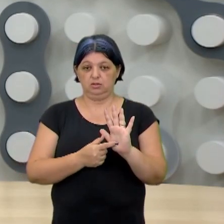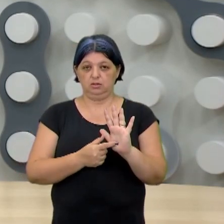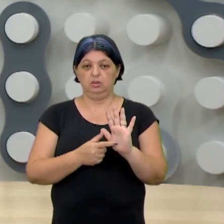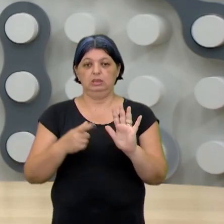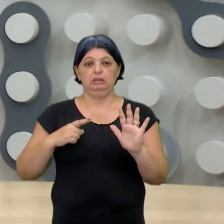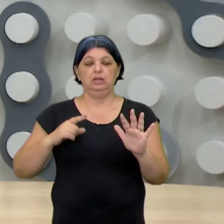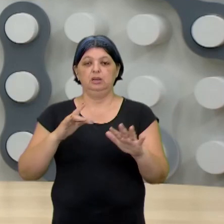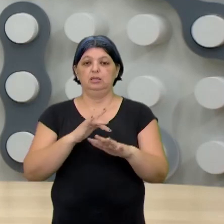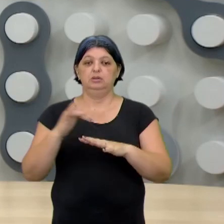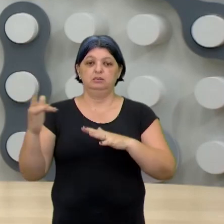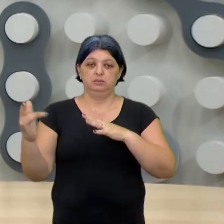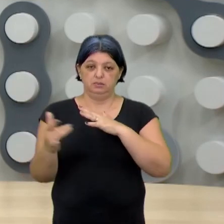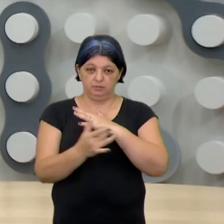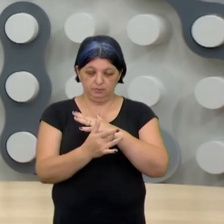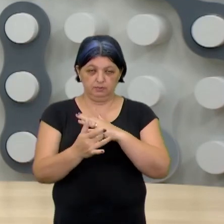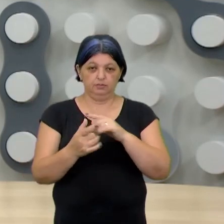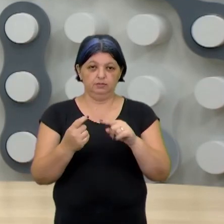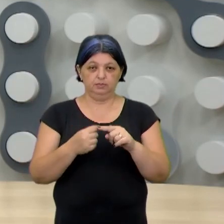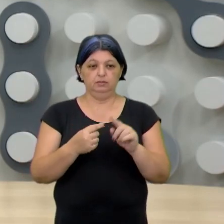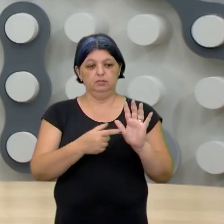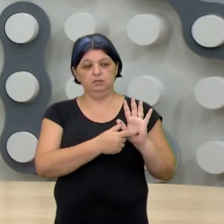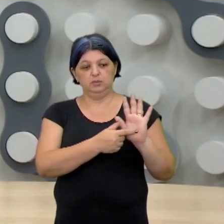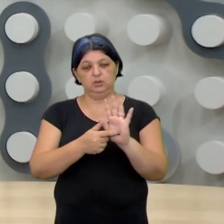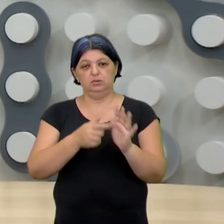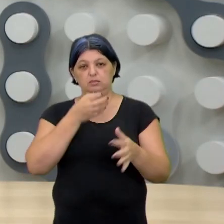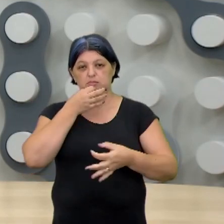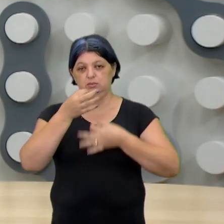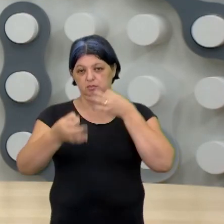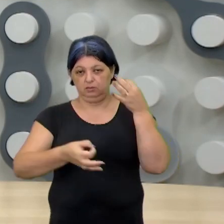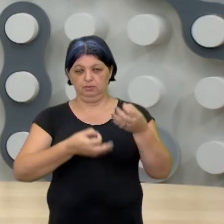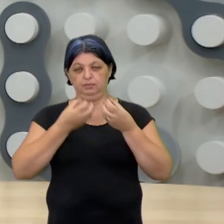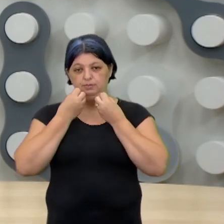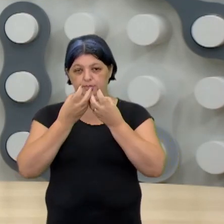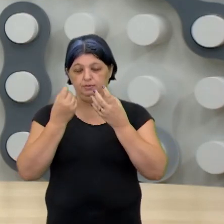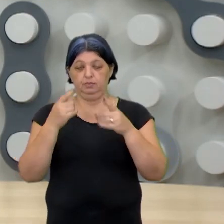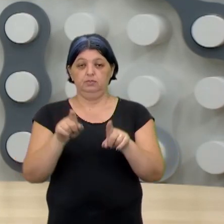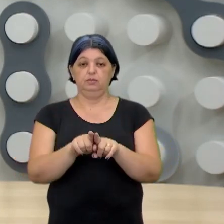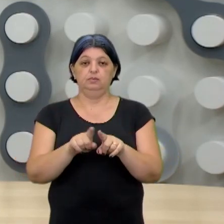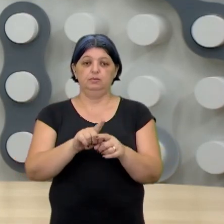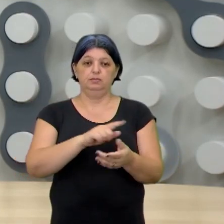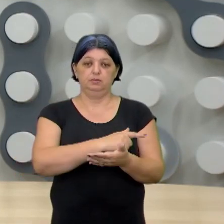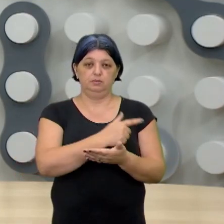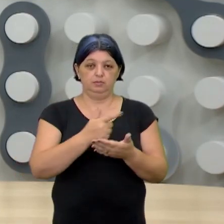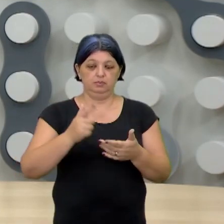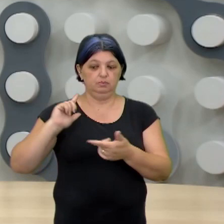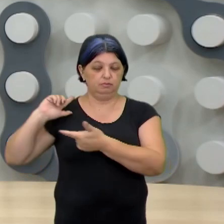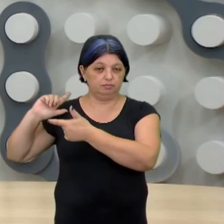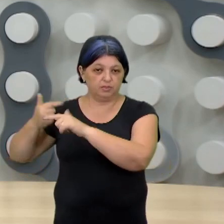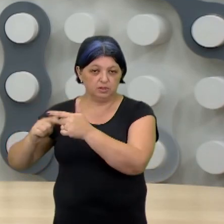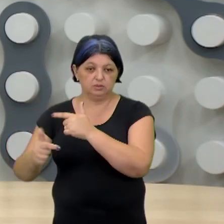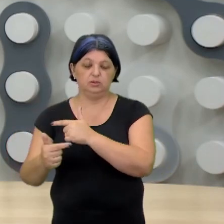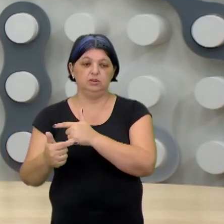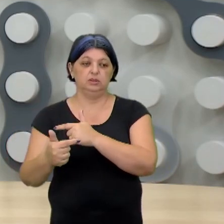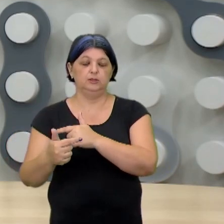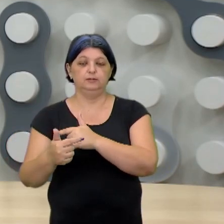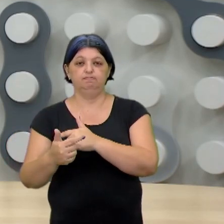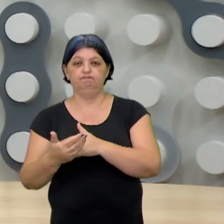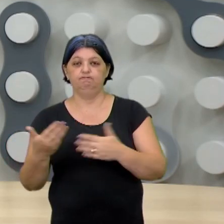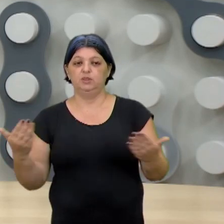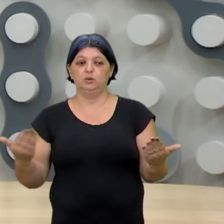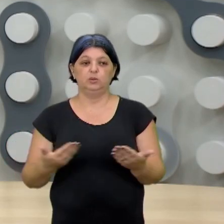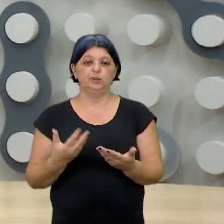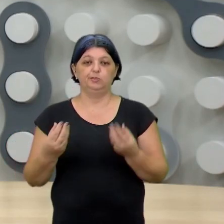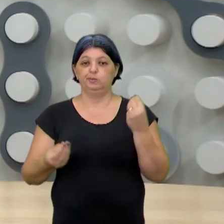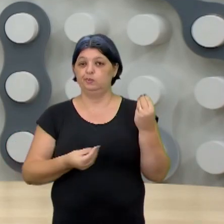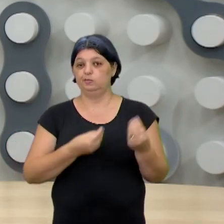sociais darem essa liberdade para as pessoas se manifestarem com informações, o jornalismo tradicional agora fica um pouco refém do que